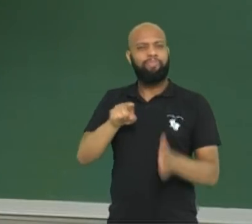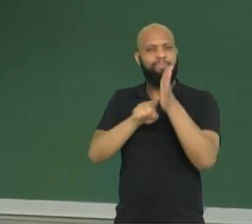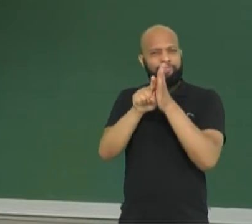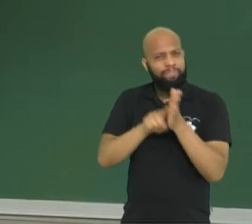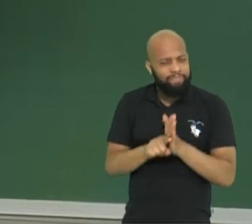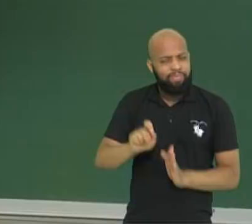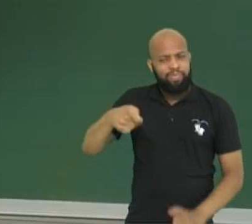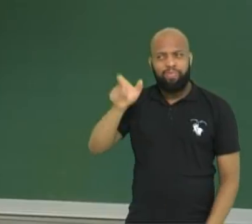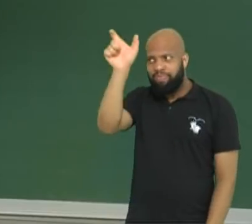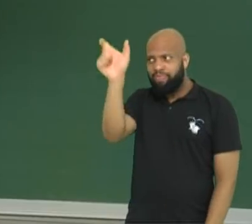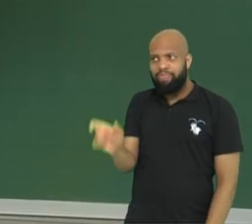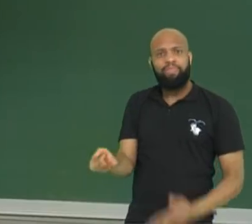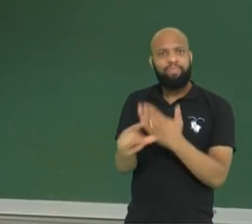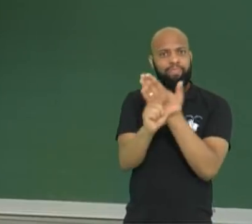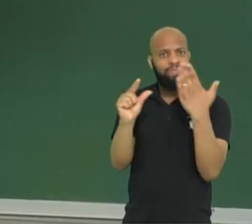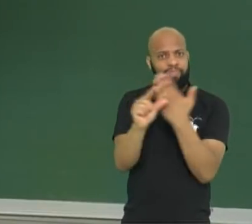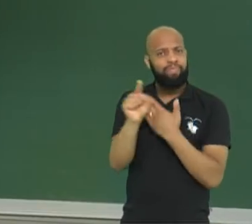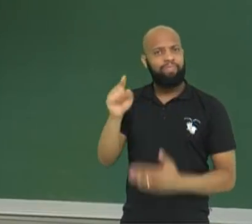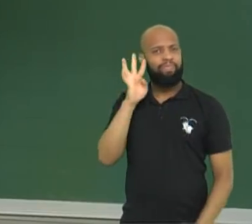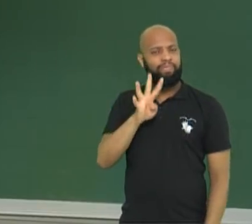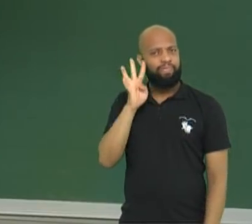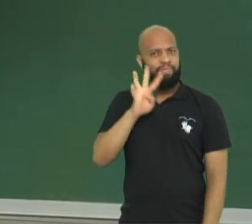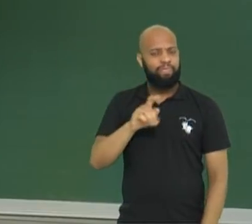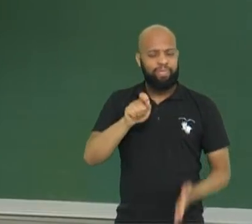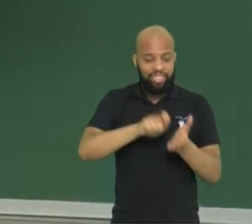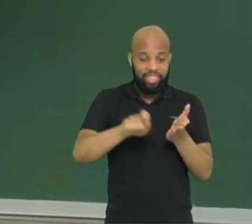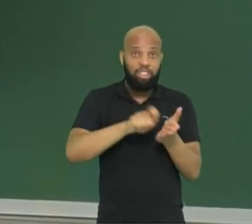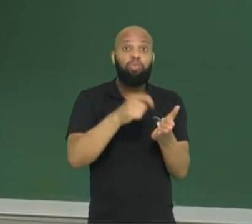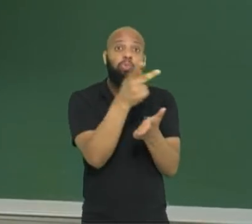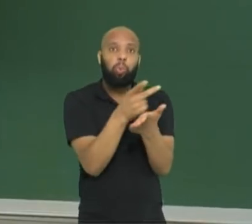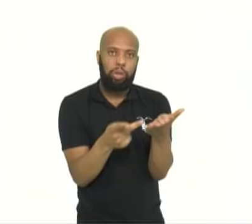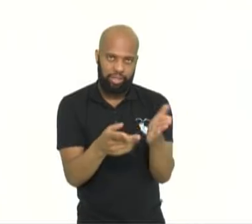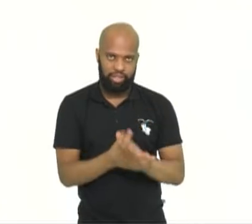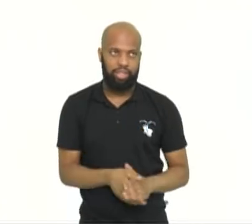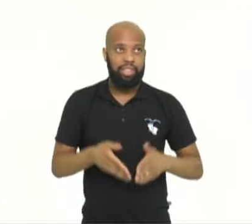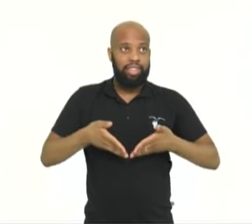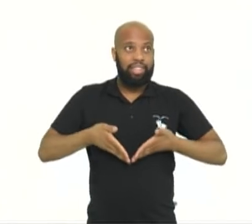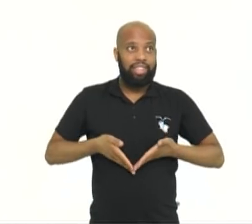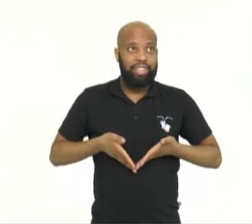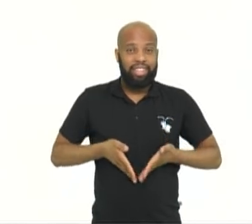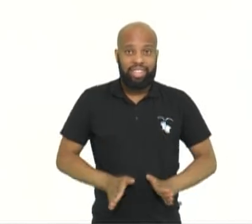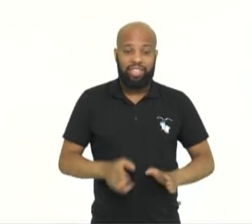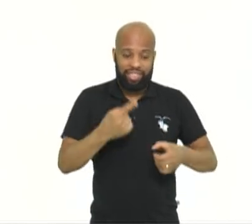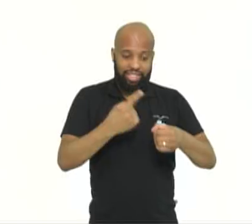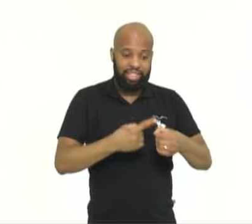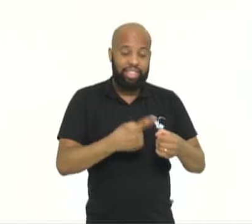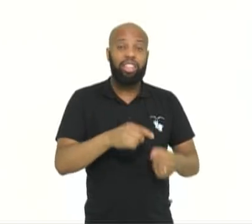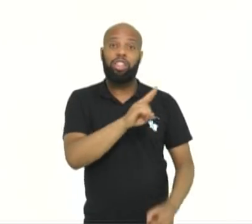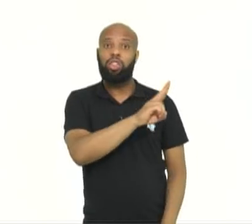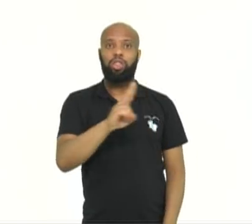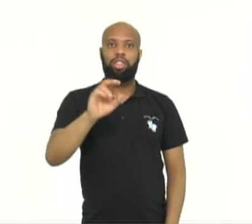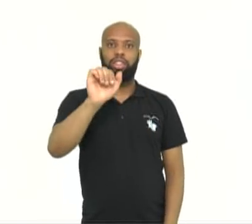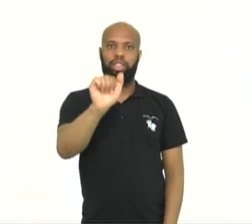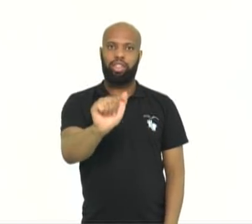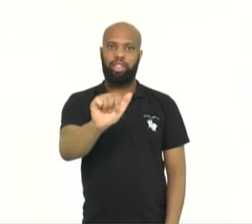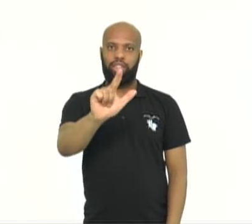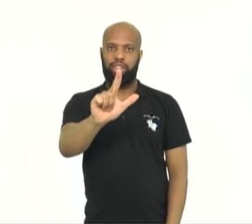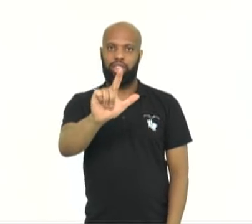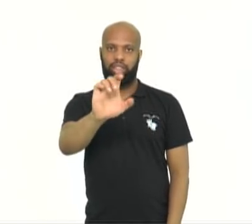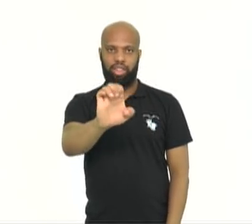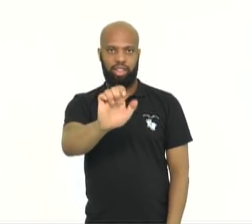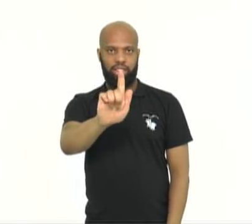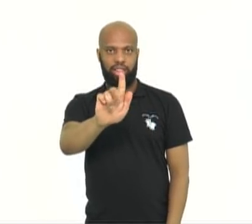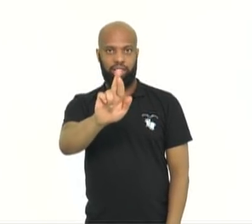né? Um autor bem legal, um poeta, né? Ele nasceu na cidade de Alegrete, Rio Grande do